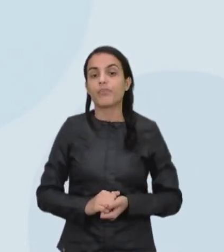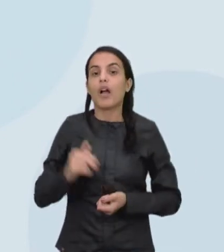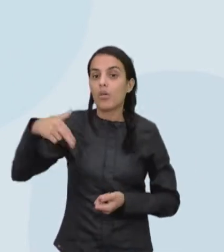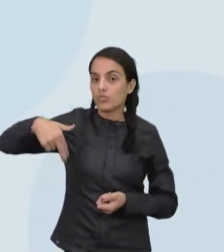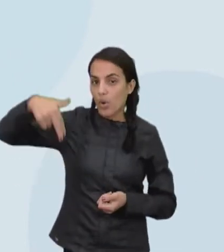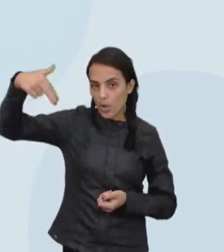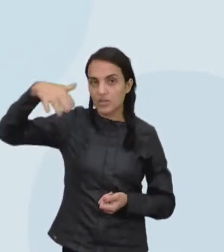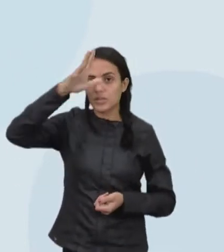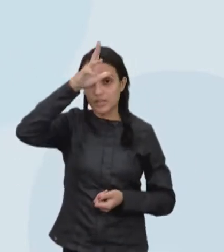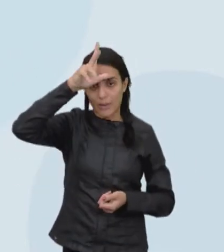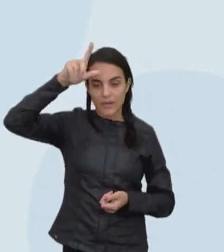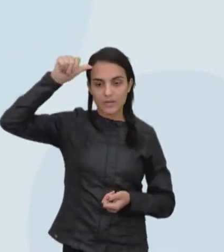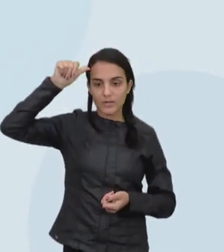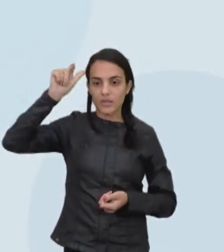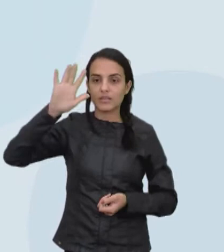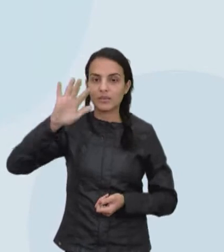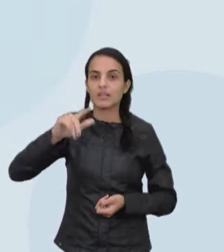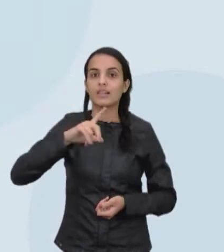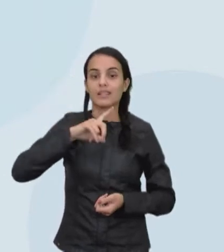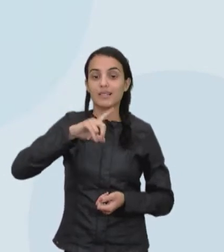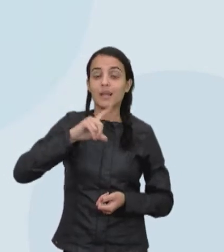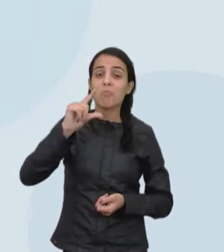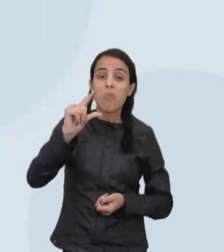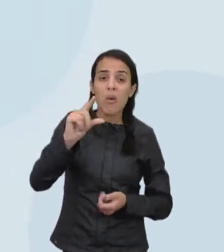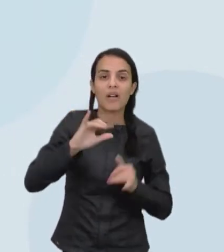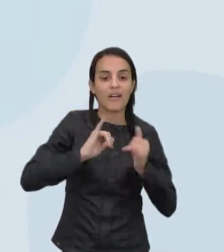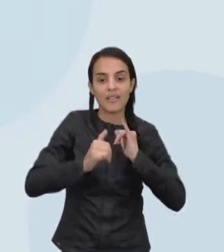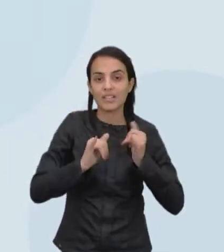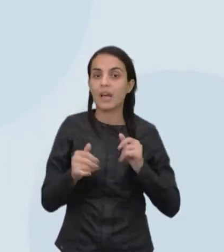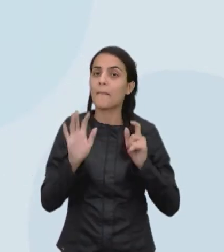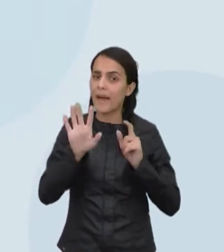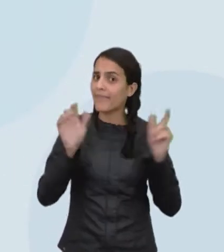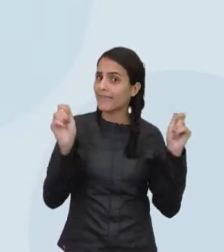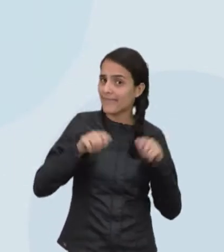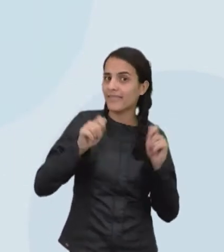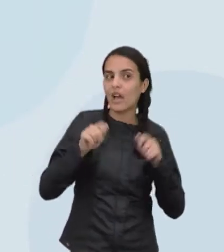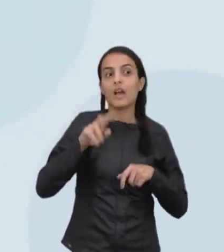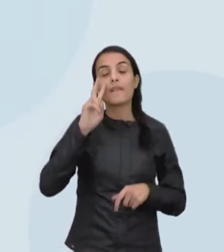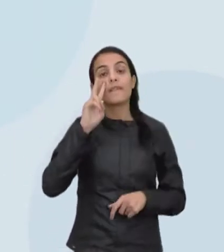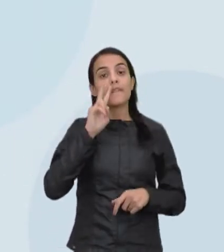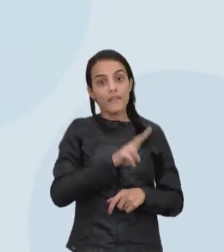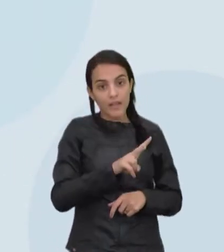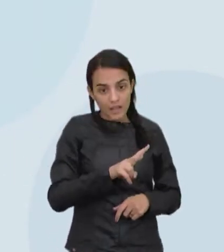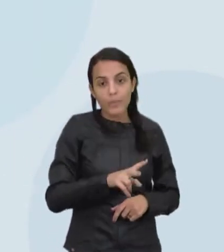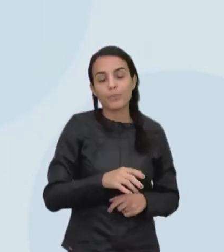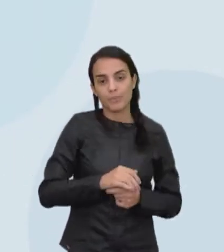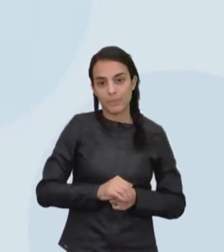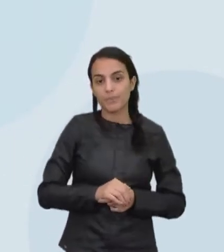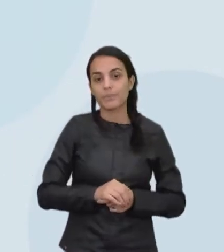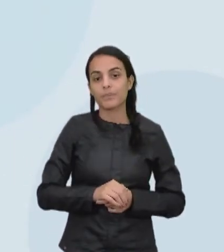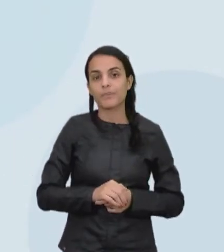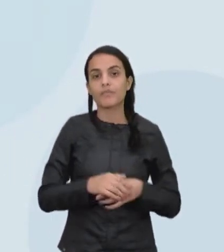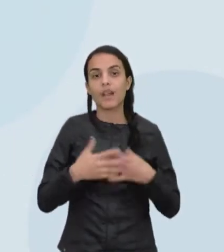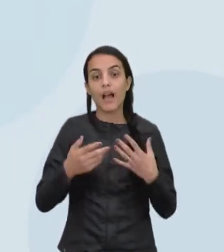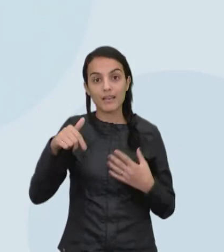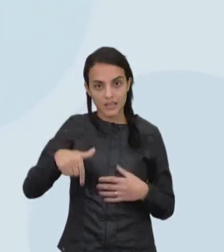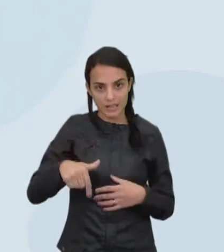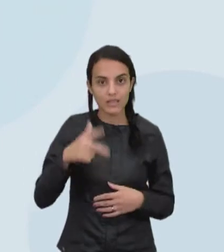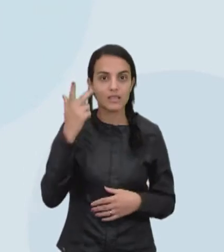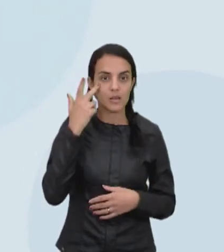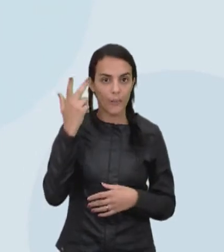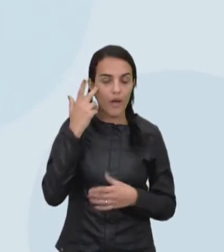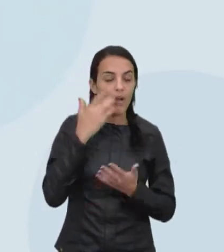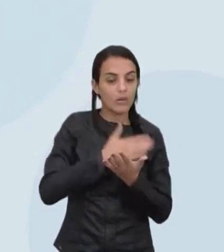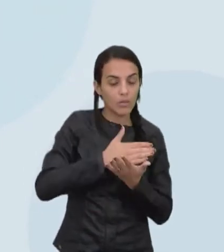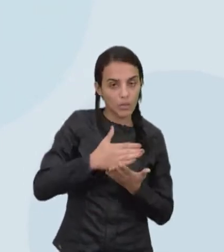uma usina que gera relativamente pouca energia, mas que dá para ver o reservatório de lá da Lua. Em São Paulo, no começo